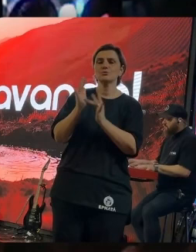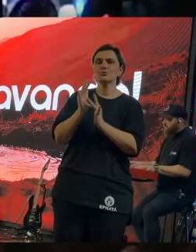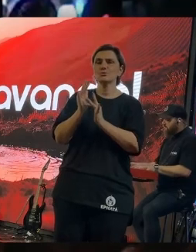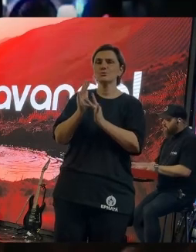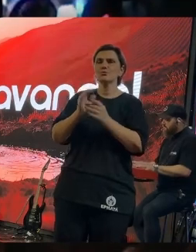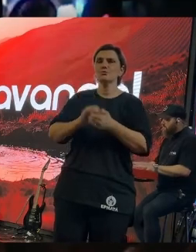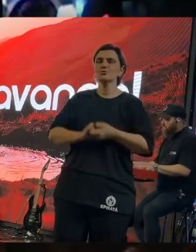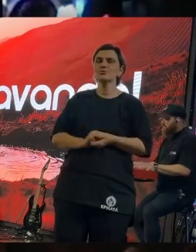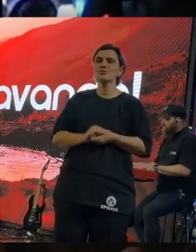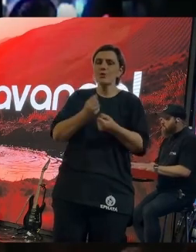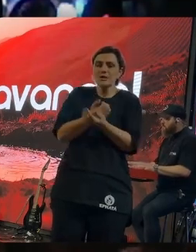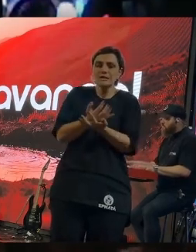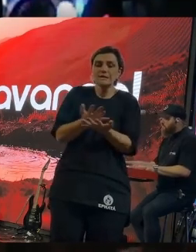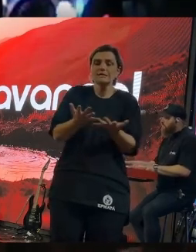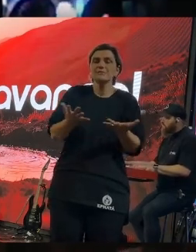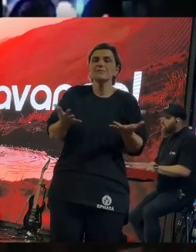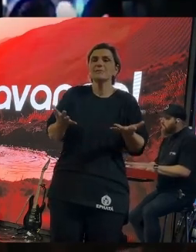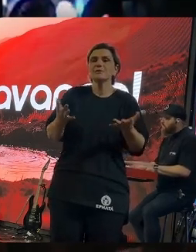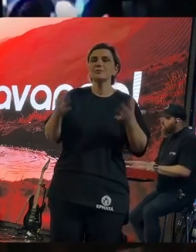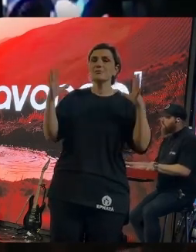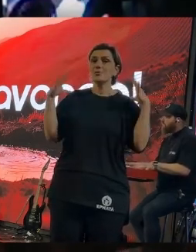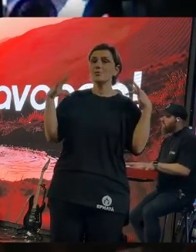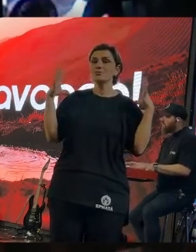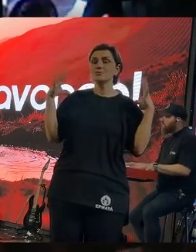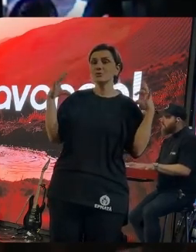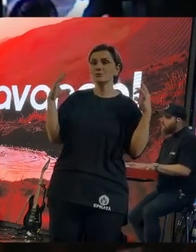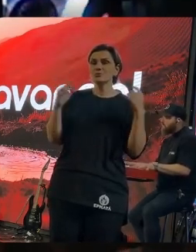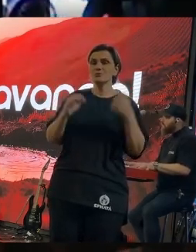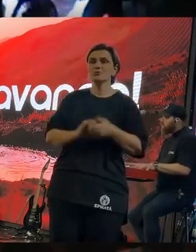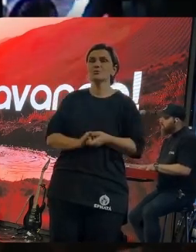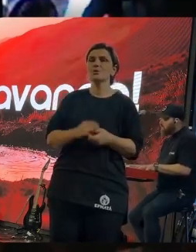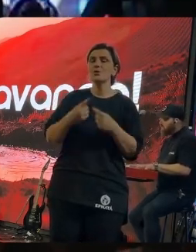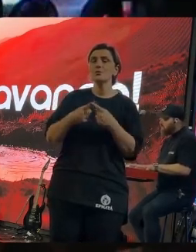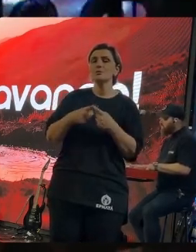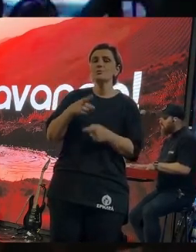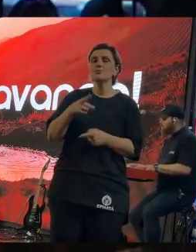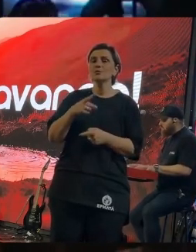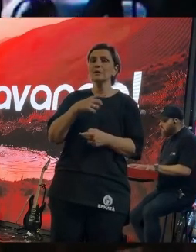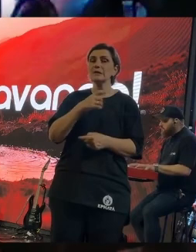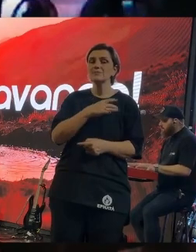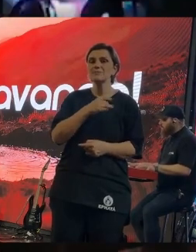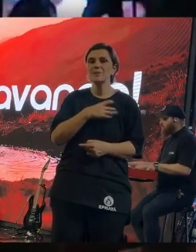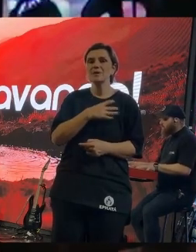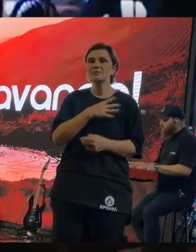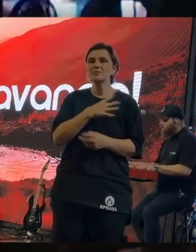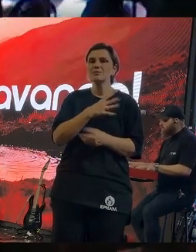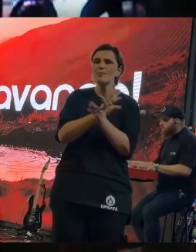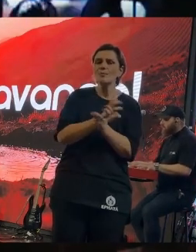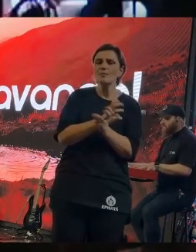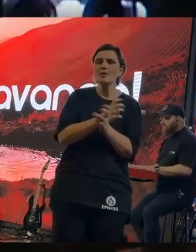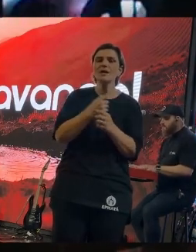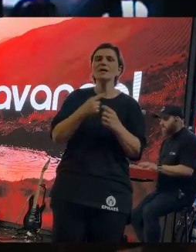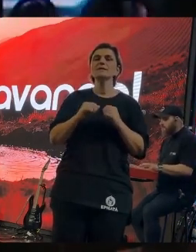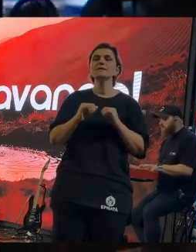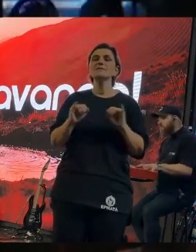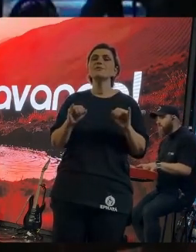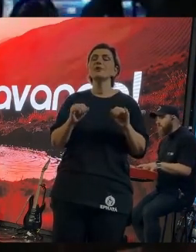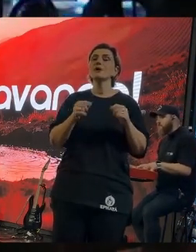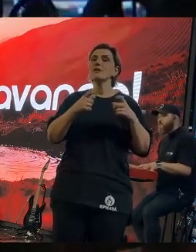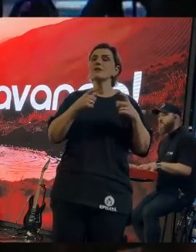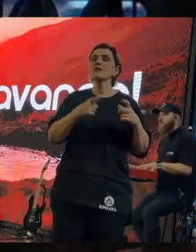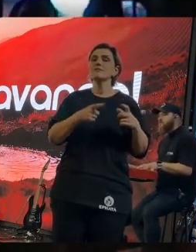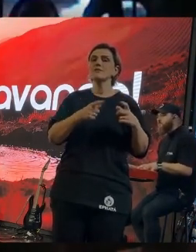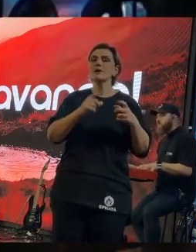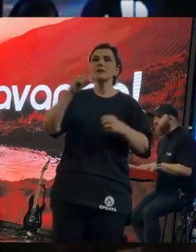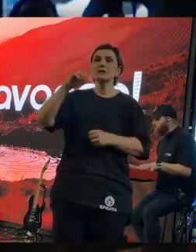servido pelos anjos? Por que você está com medo do deserto, se foi no deserto que